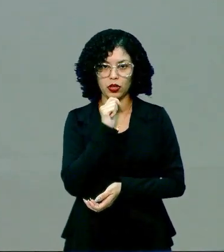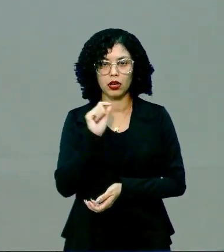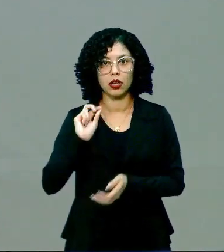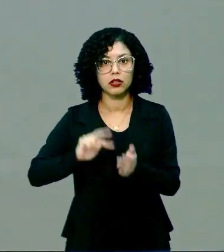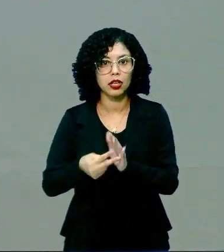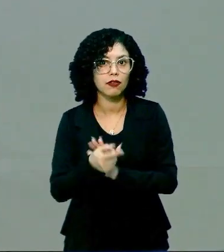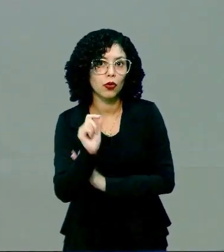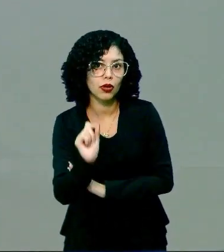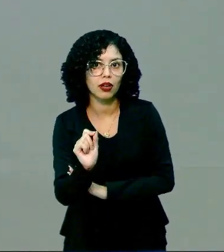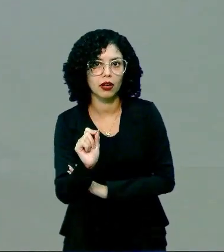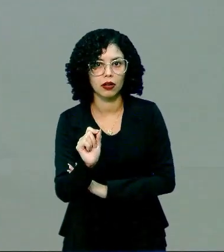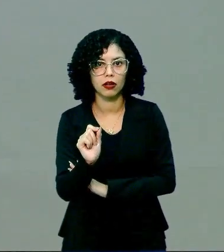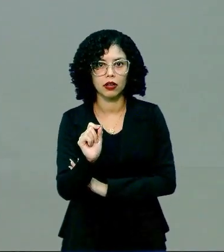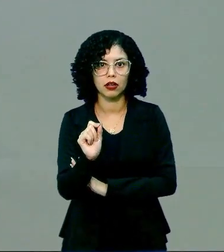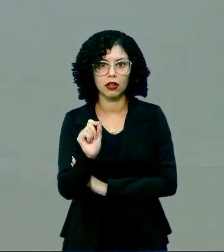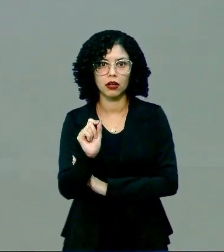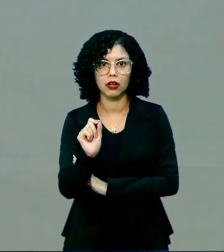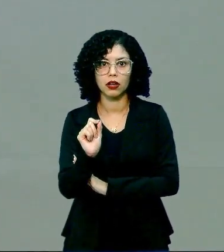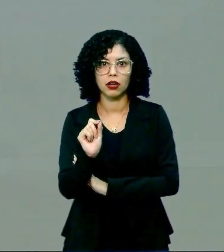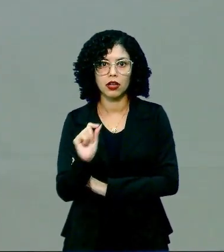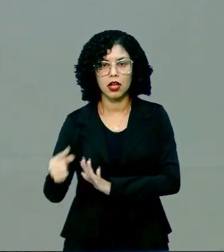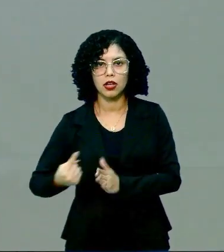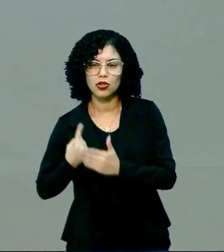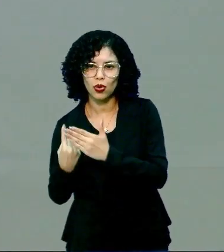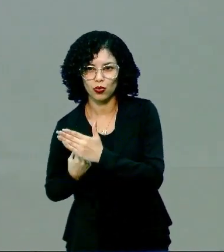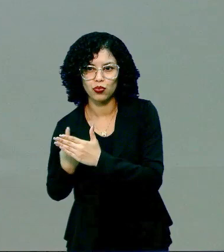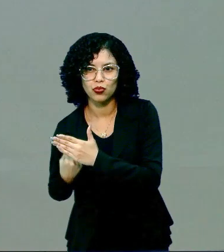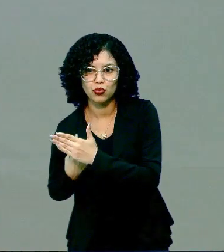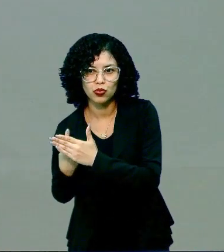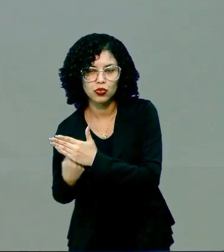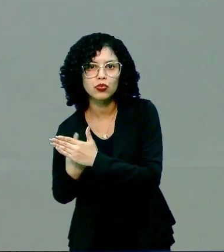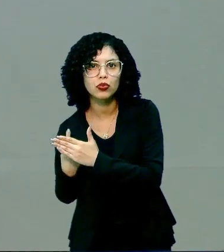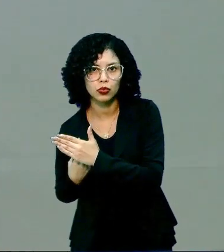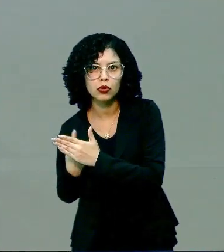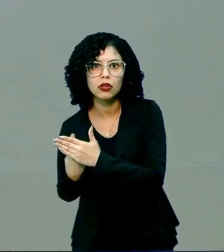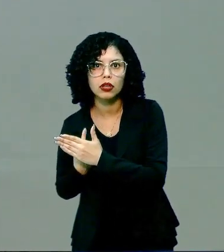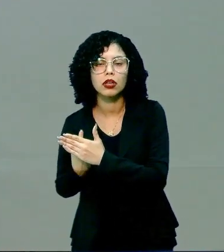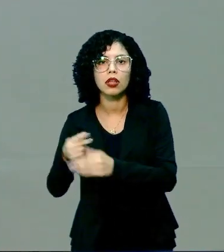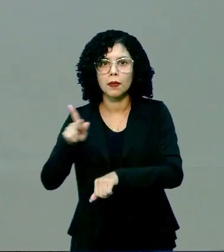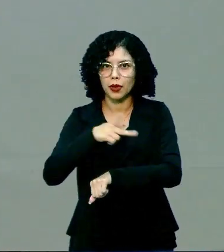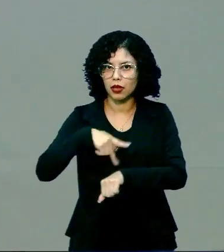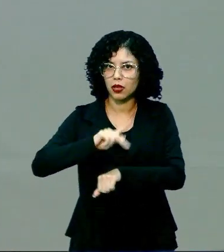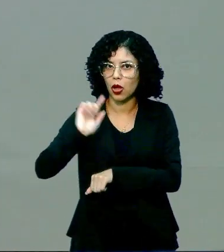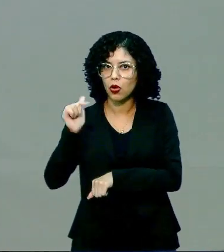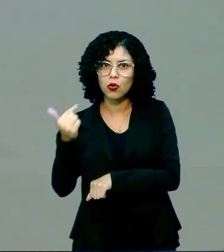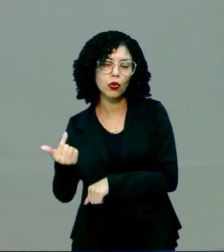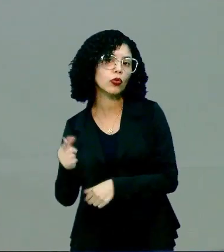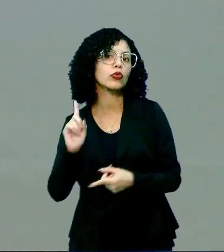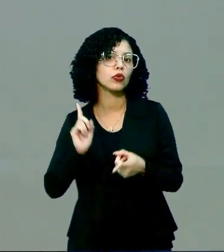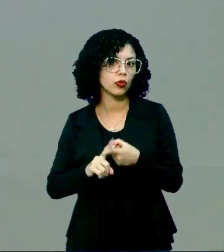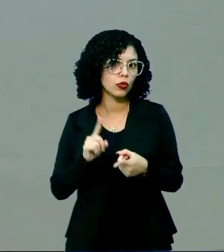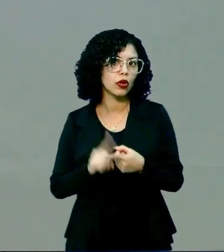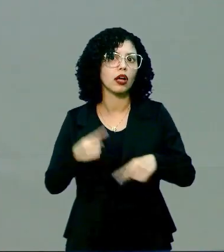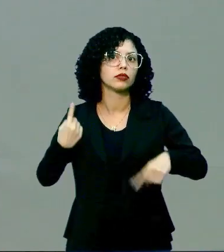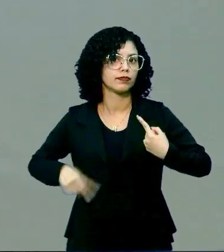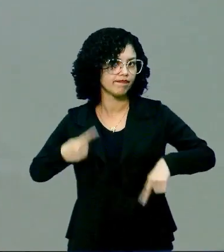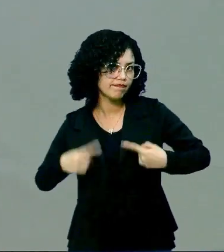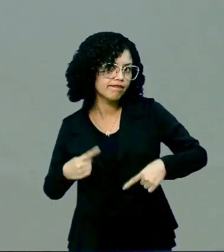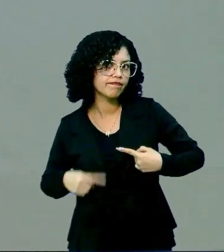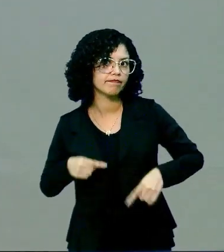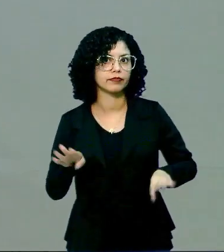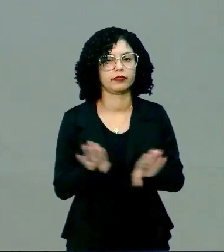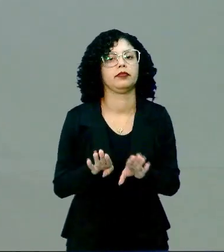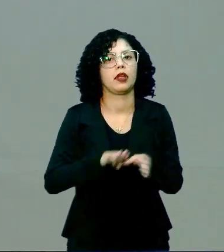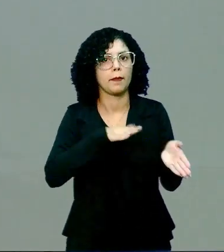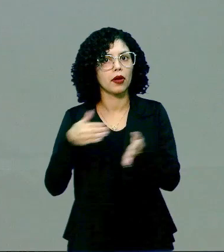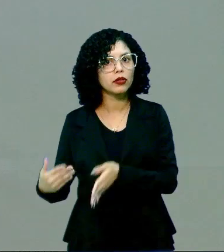aí meio que às escondidas, exilados aí em outros países por questões políticas